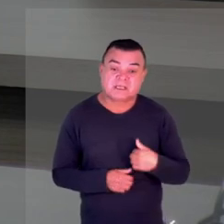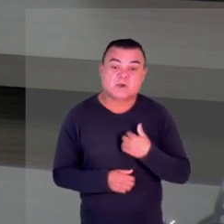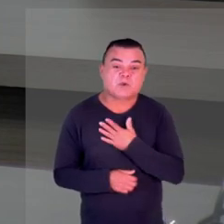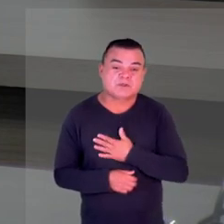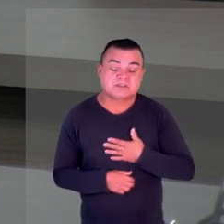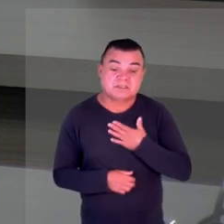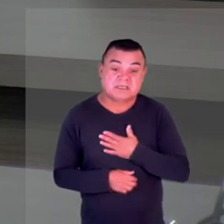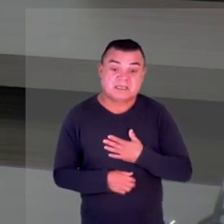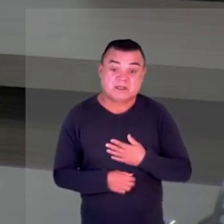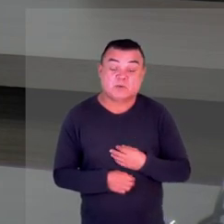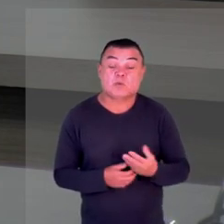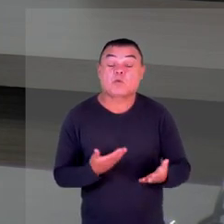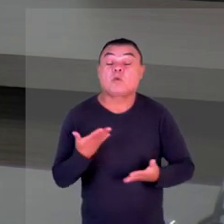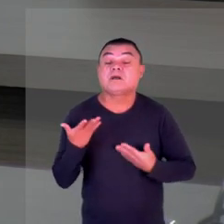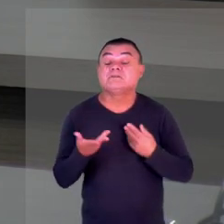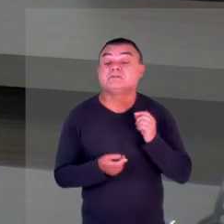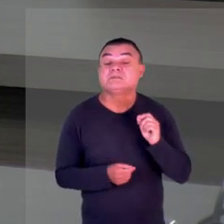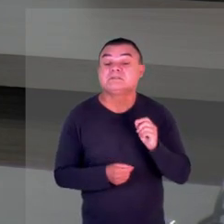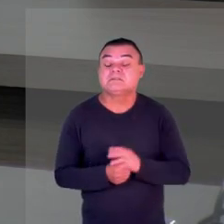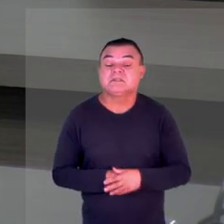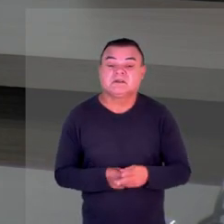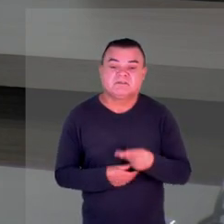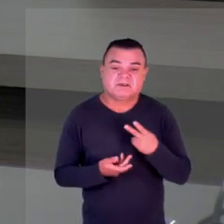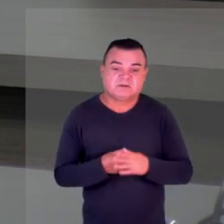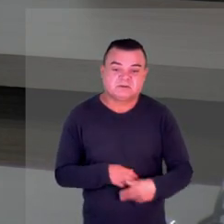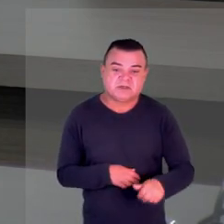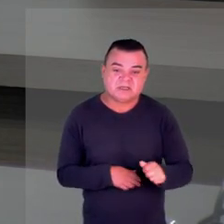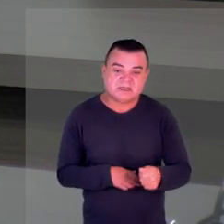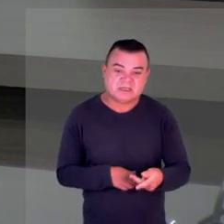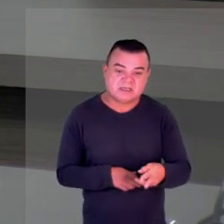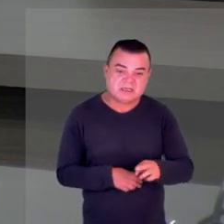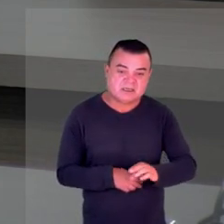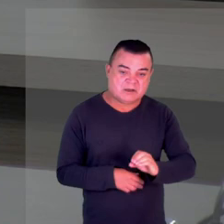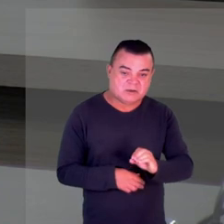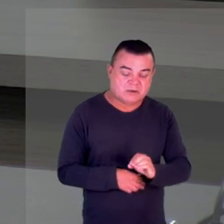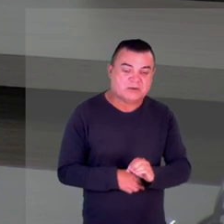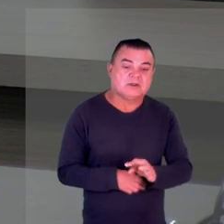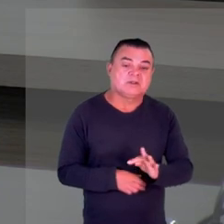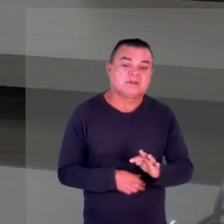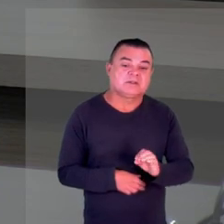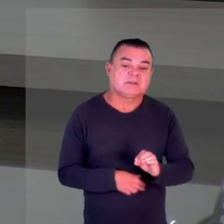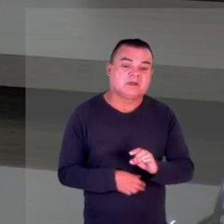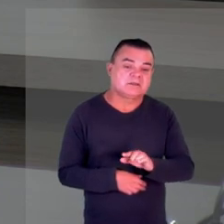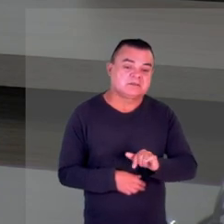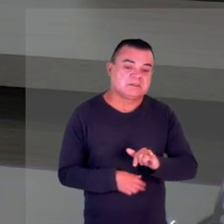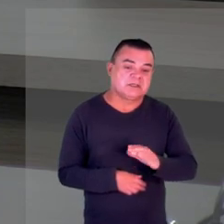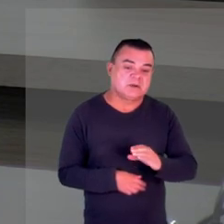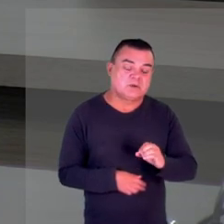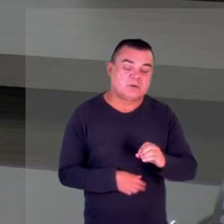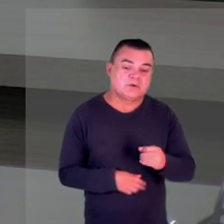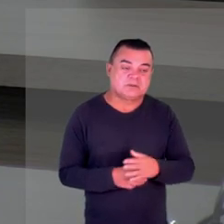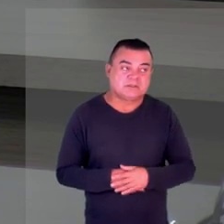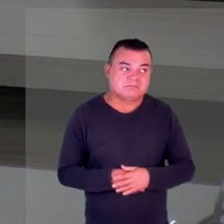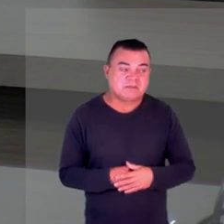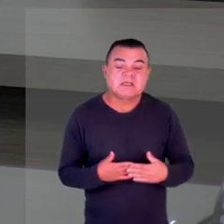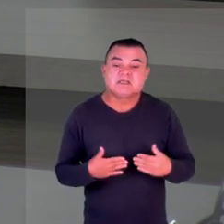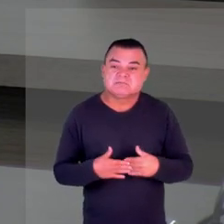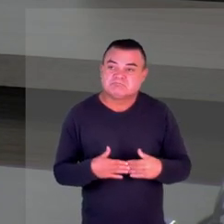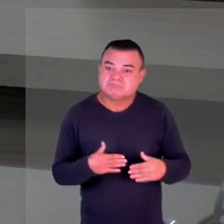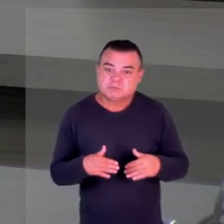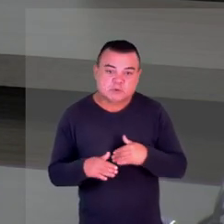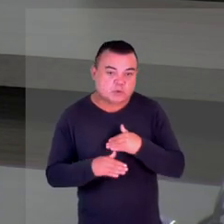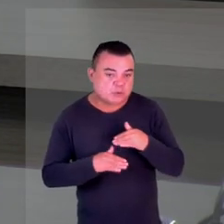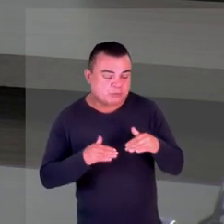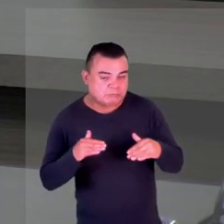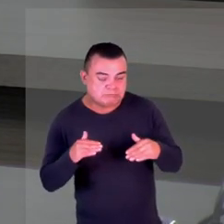que você falou dos agrotóxicos né é assim realmente é uma um tema que tem tudo a ver com a questão da Alimentação adequada Então não é qualquer